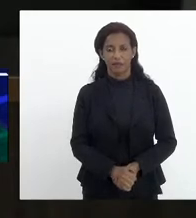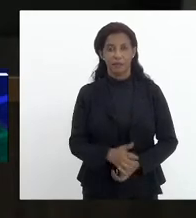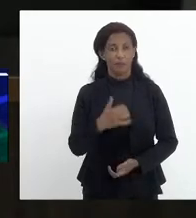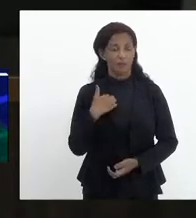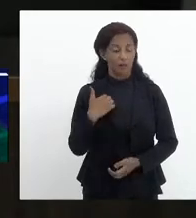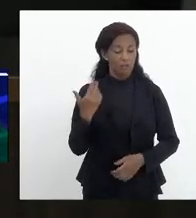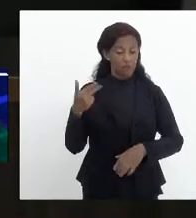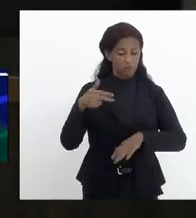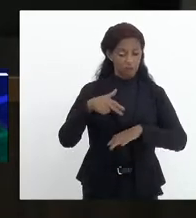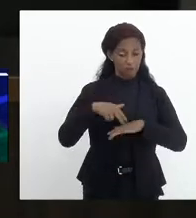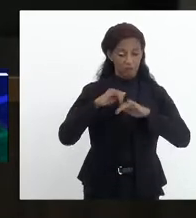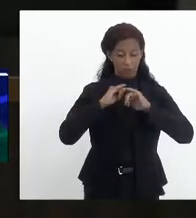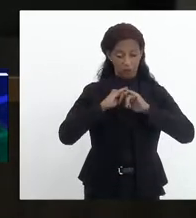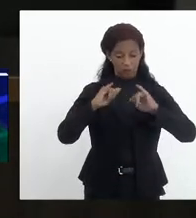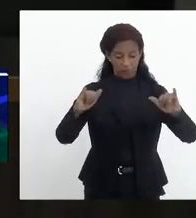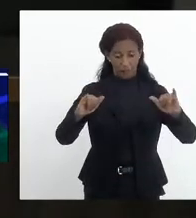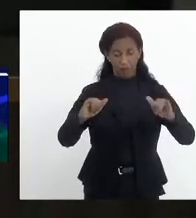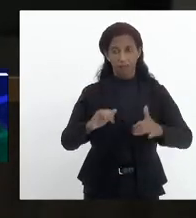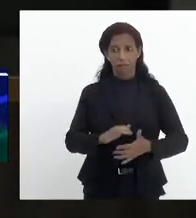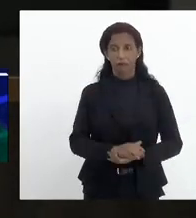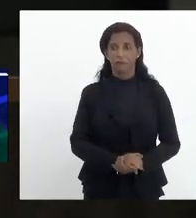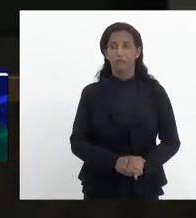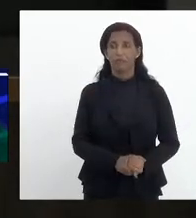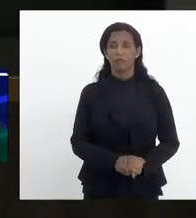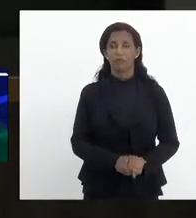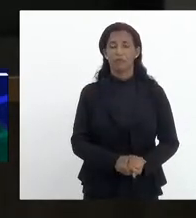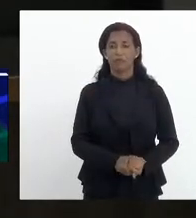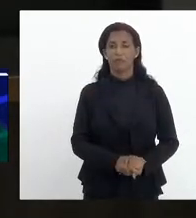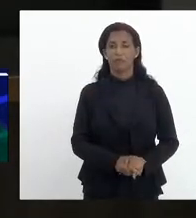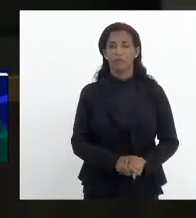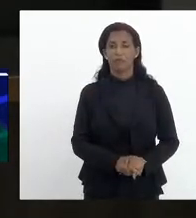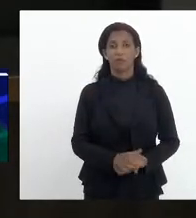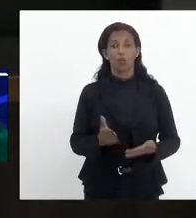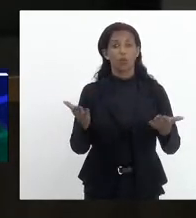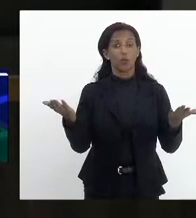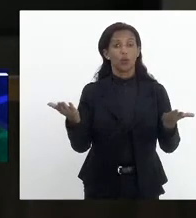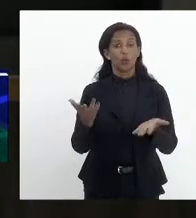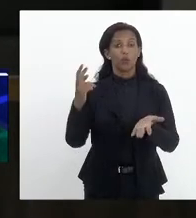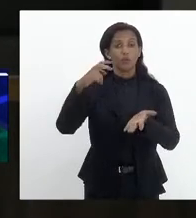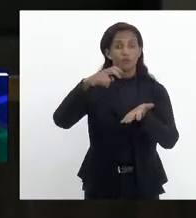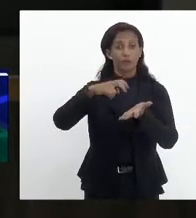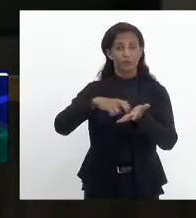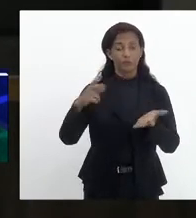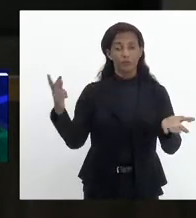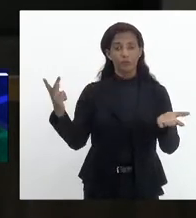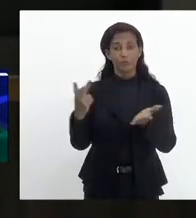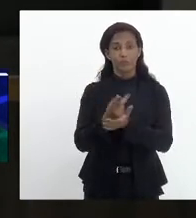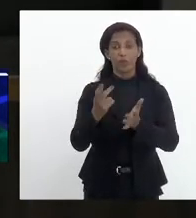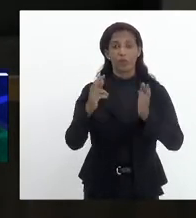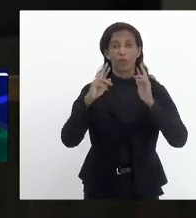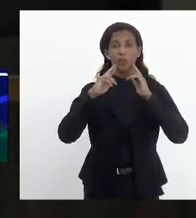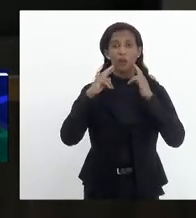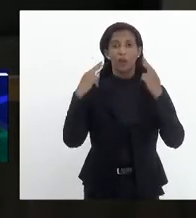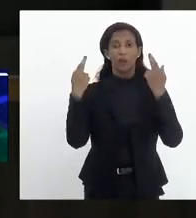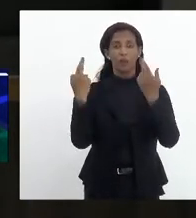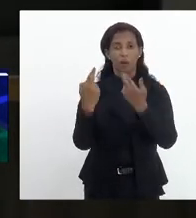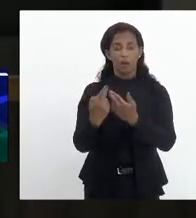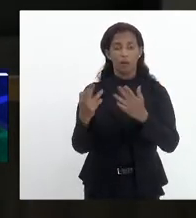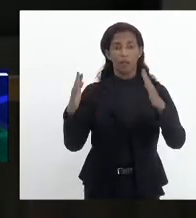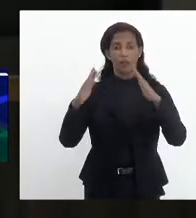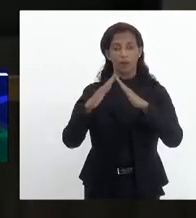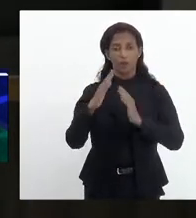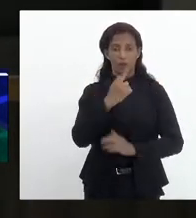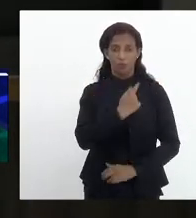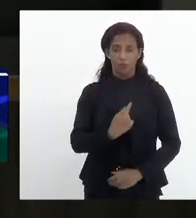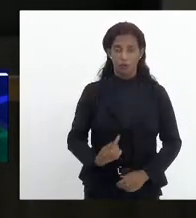anunciar, deputado Samuel, que no dia, que na manhã de hoje nós fizemos uma reunião no Palácio Laranjeiras